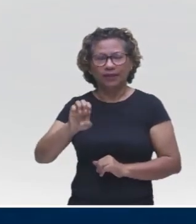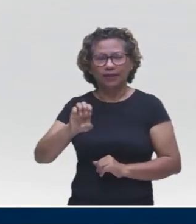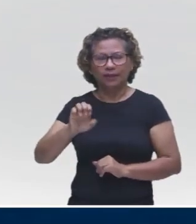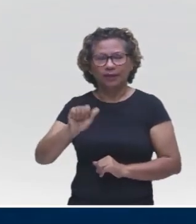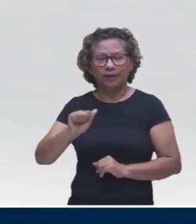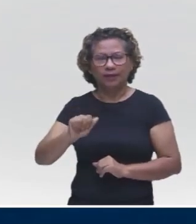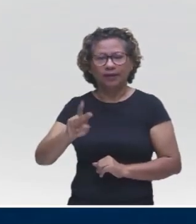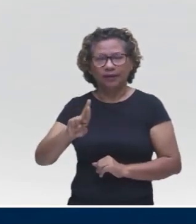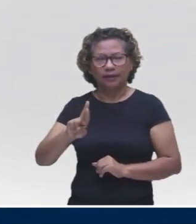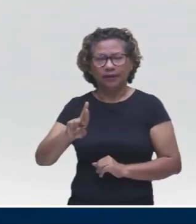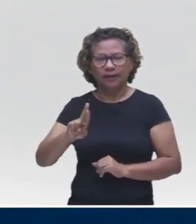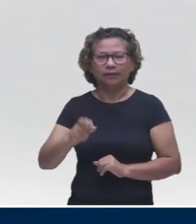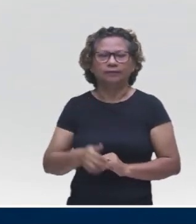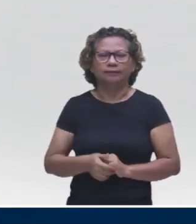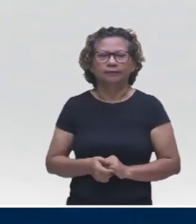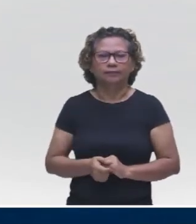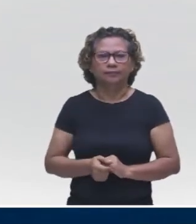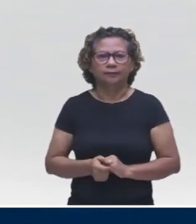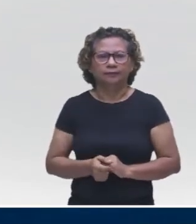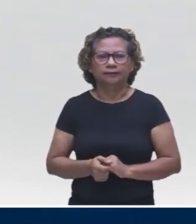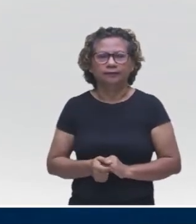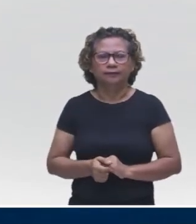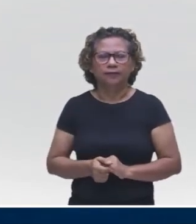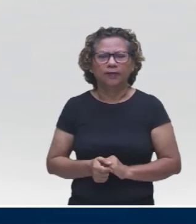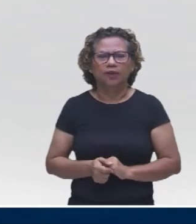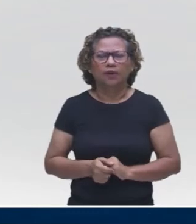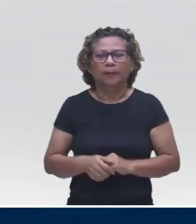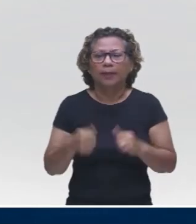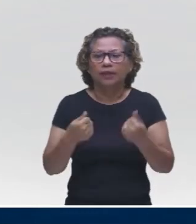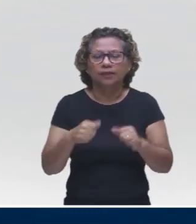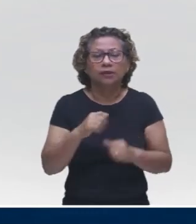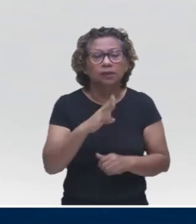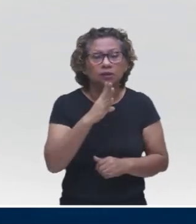Pessoal, basta eu ter conhecimento dessas duas